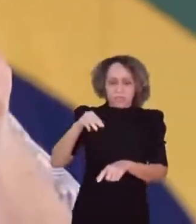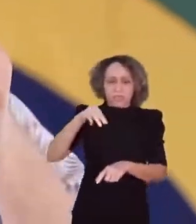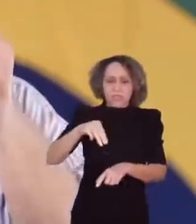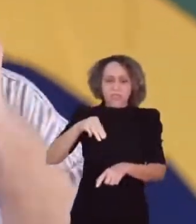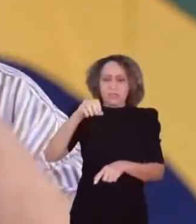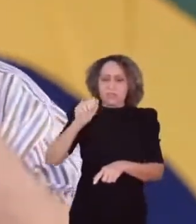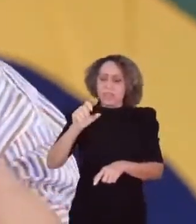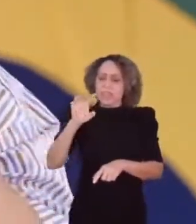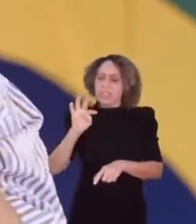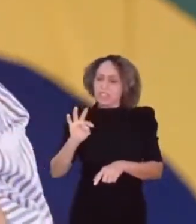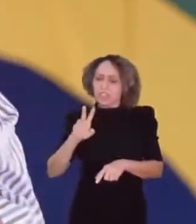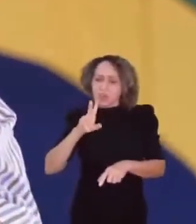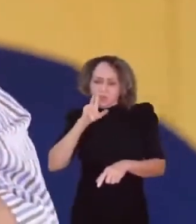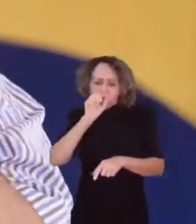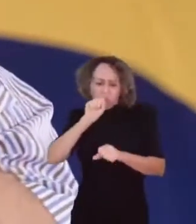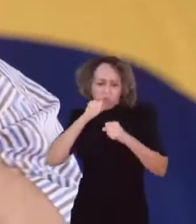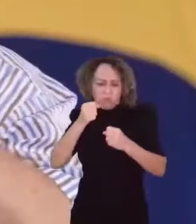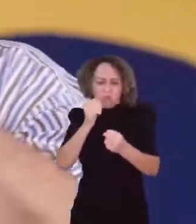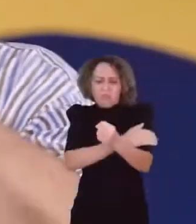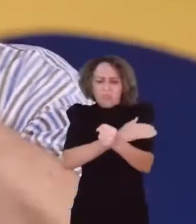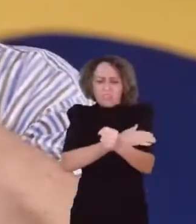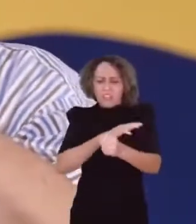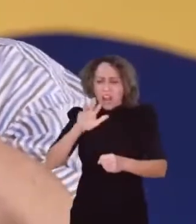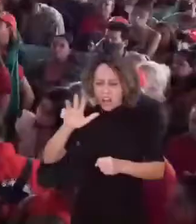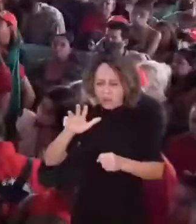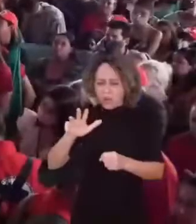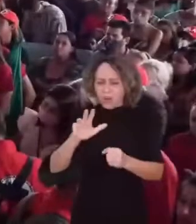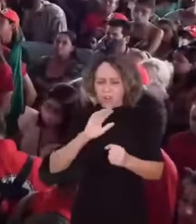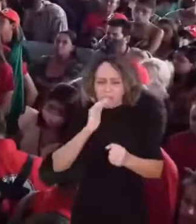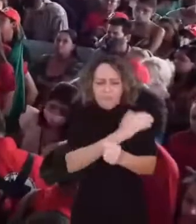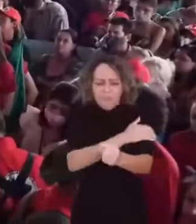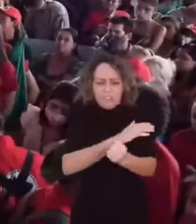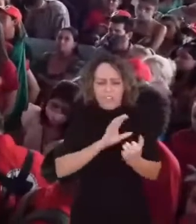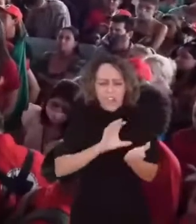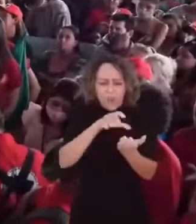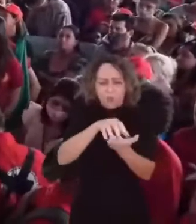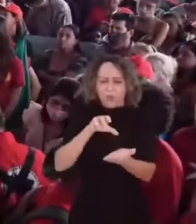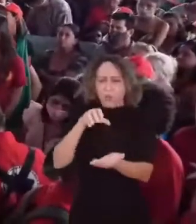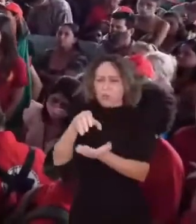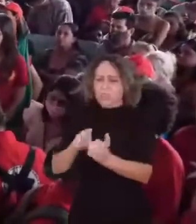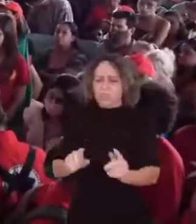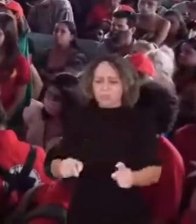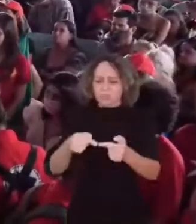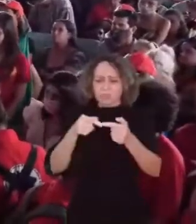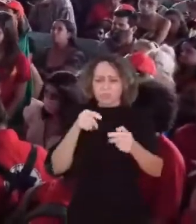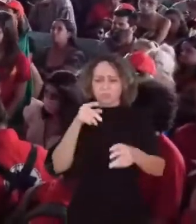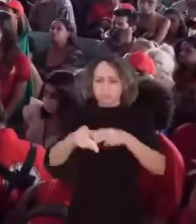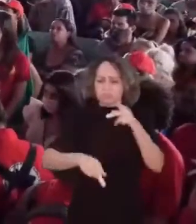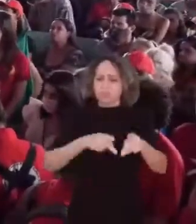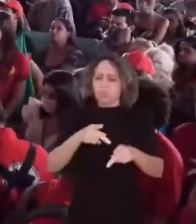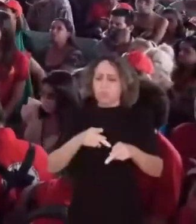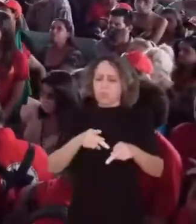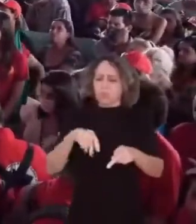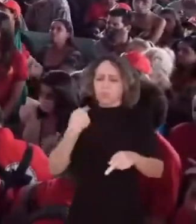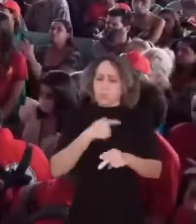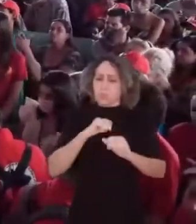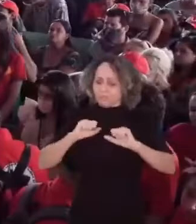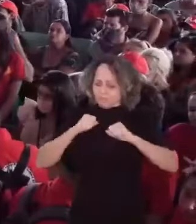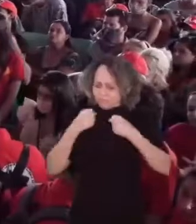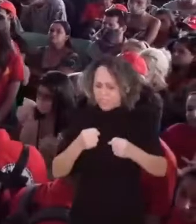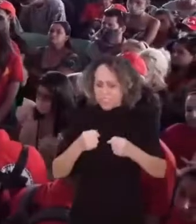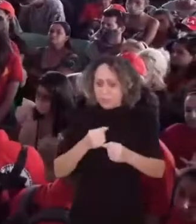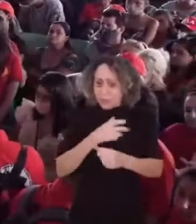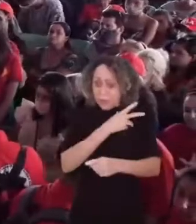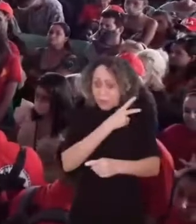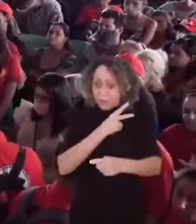populares! Vamos em frente e vamos vencer essa batalha, que não é uma batalha por nós. É